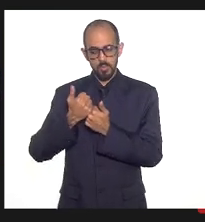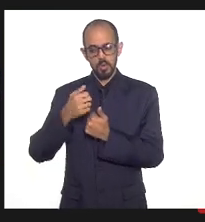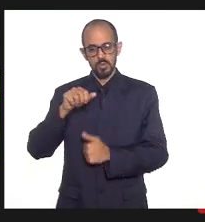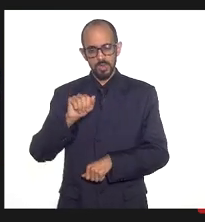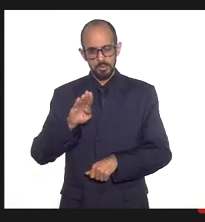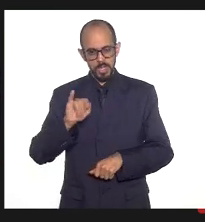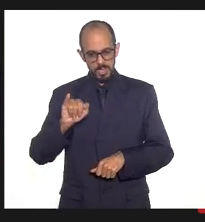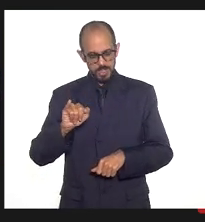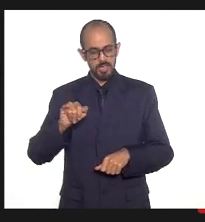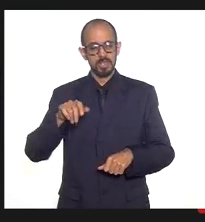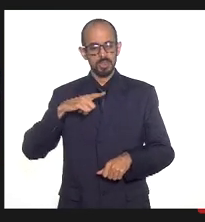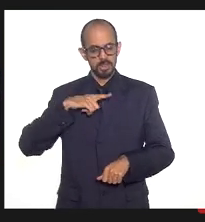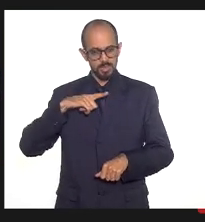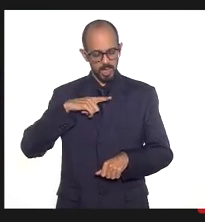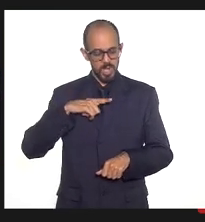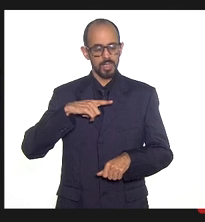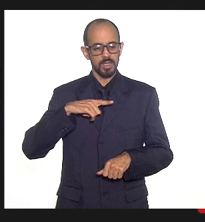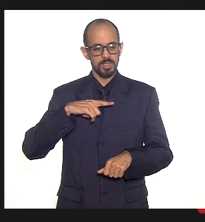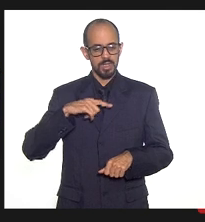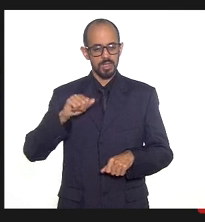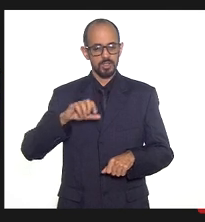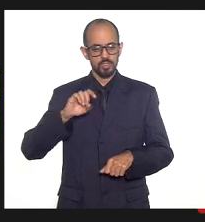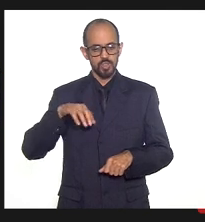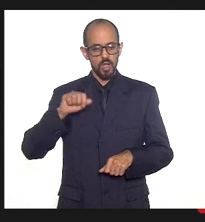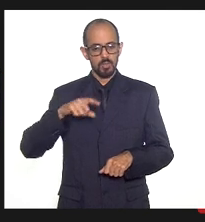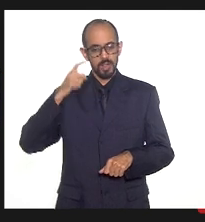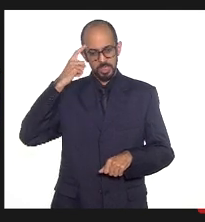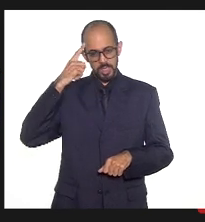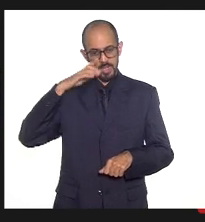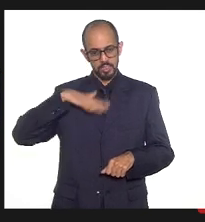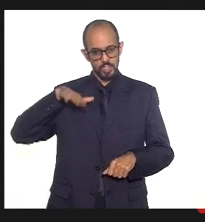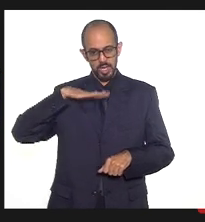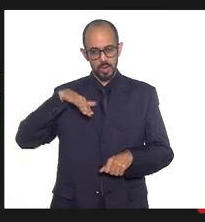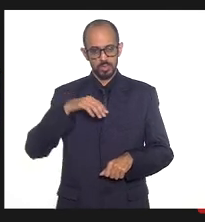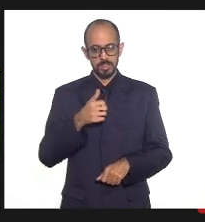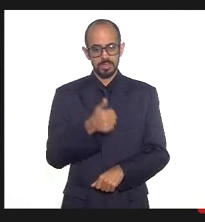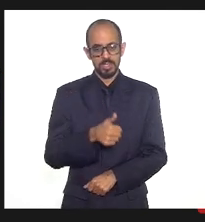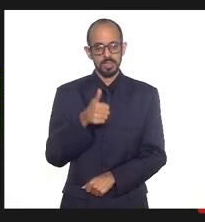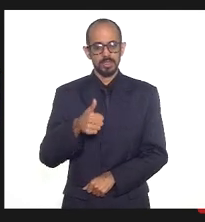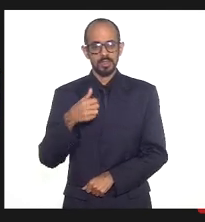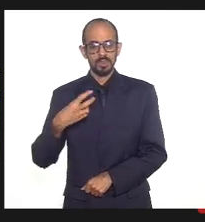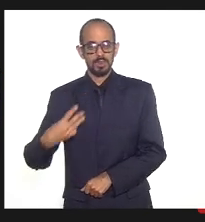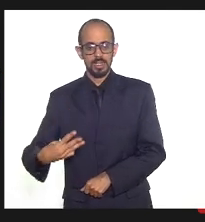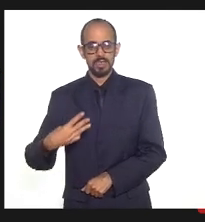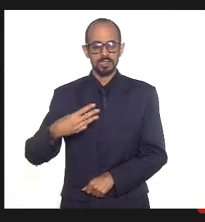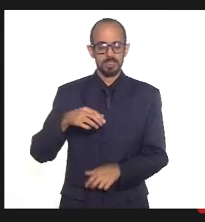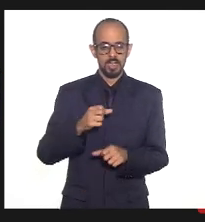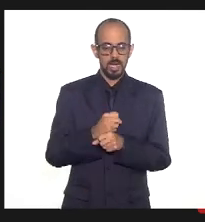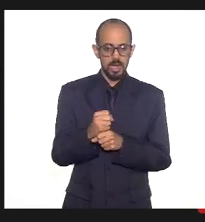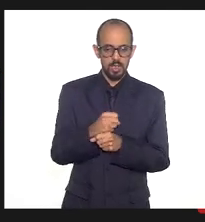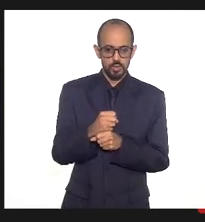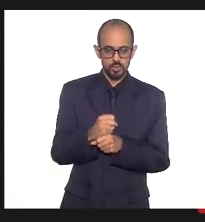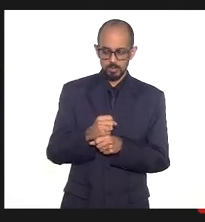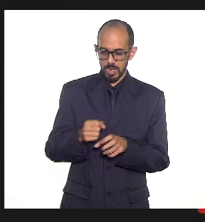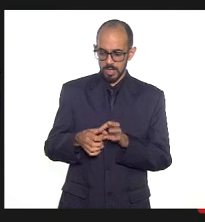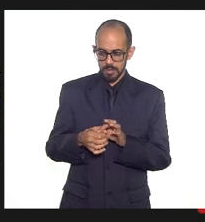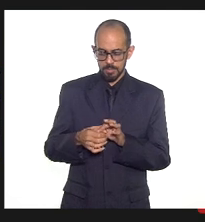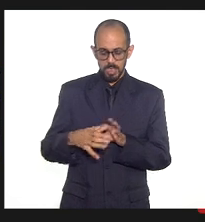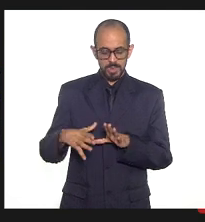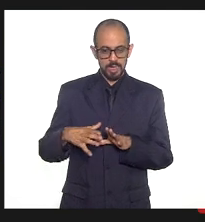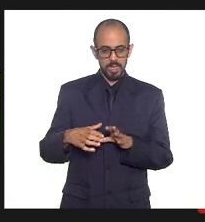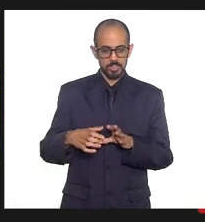para dar um panorama geral, assim, são 113 anos de tradição de luta pelas liberdades democráticas,